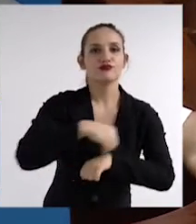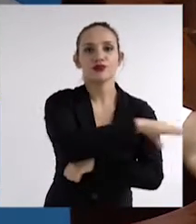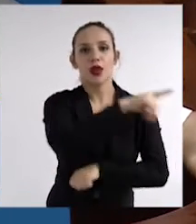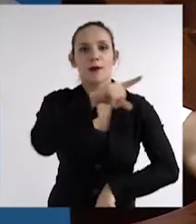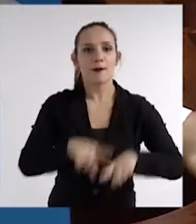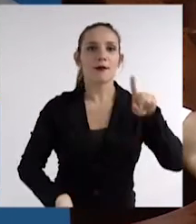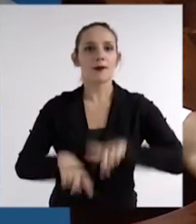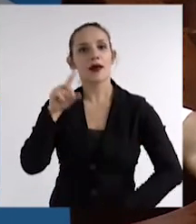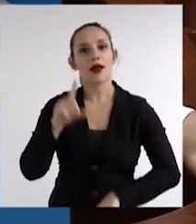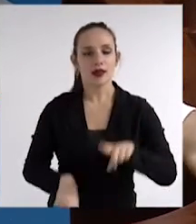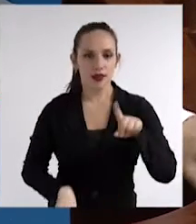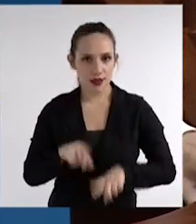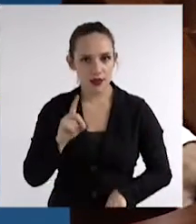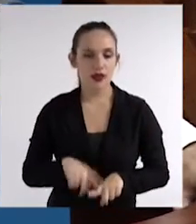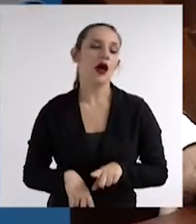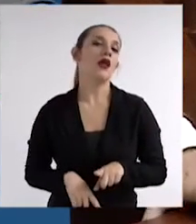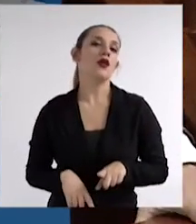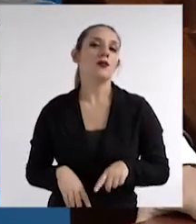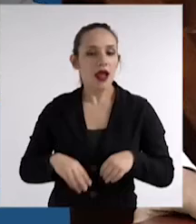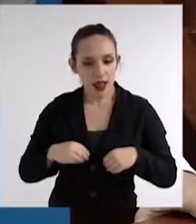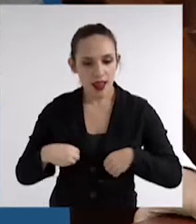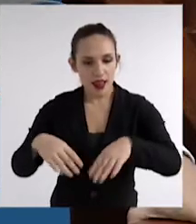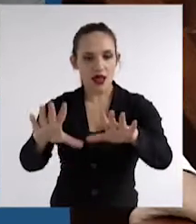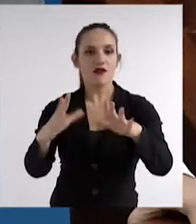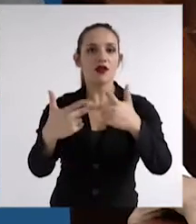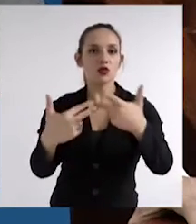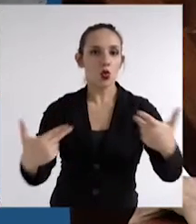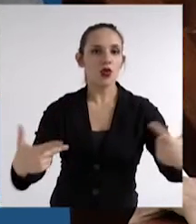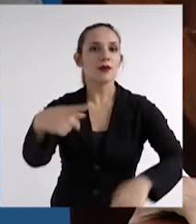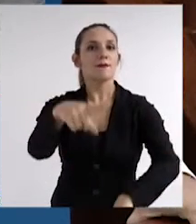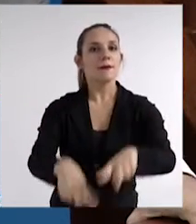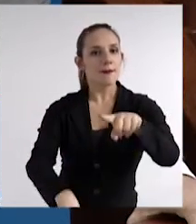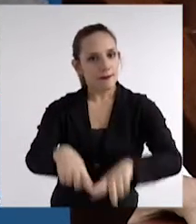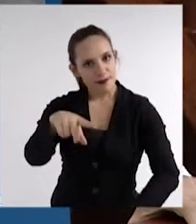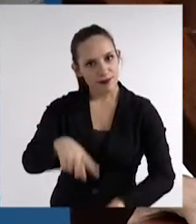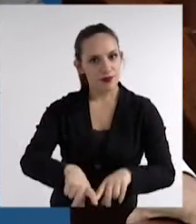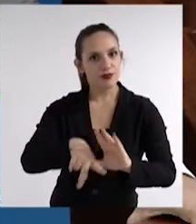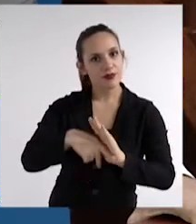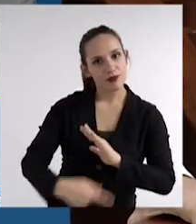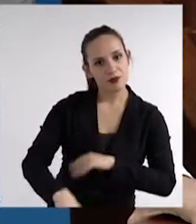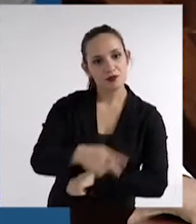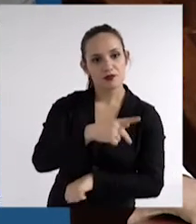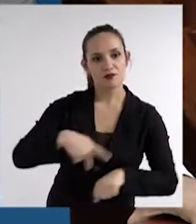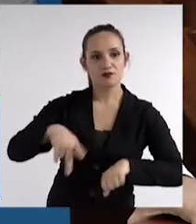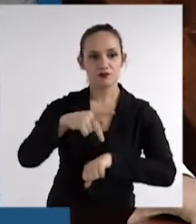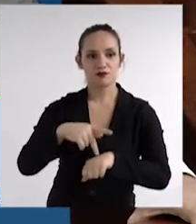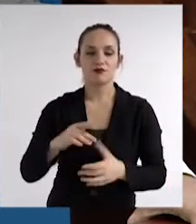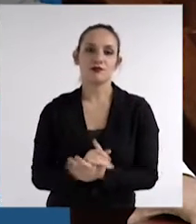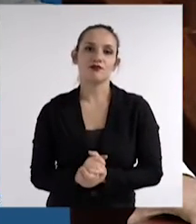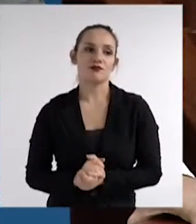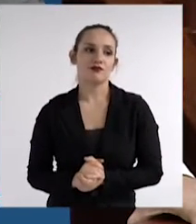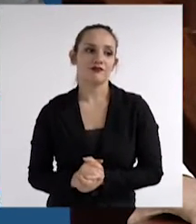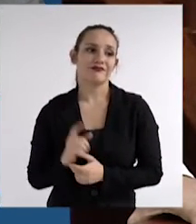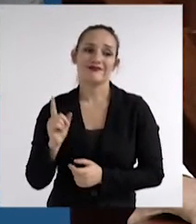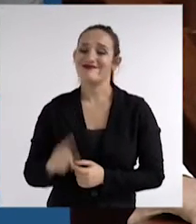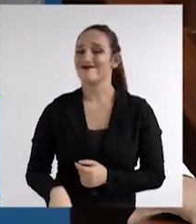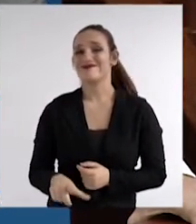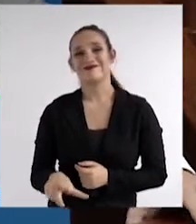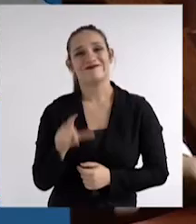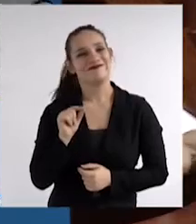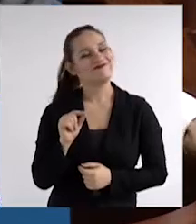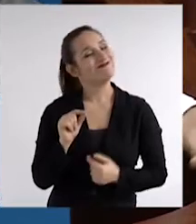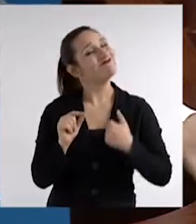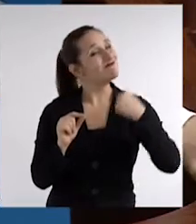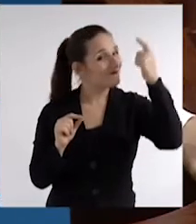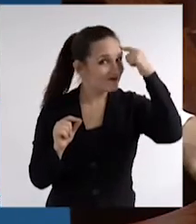escoamento da produção e o transporte dos bens do nosso país. Uma decisão,